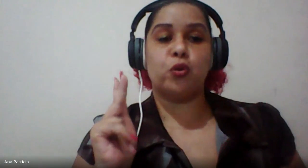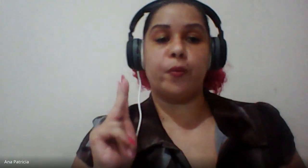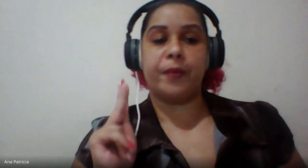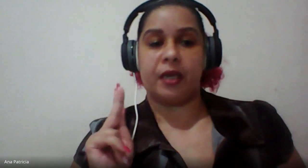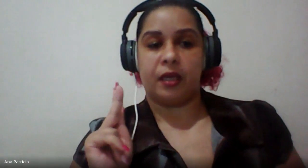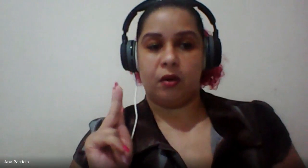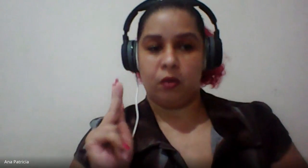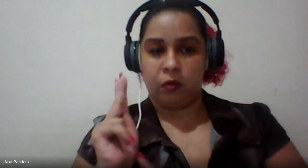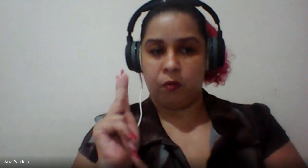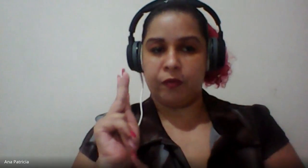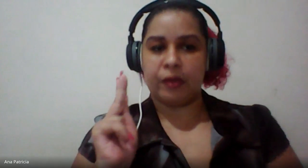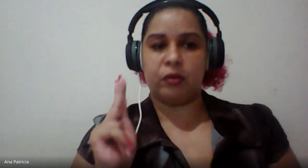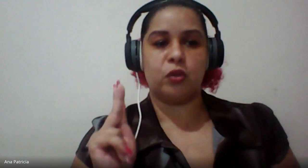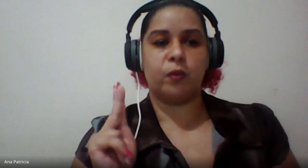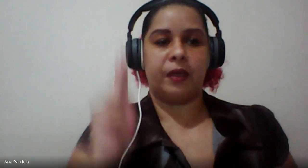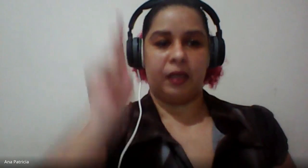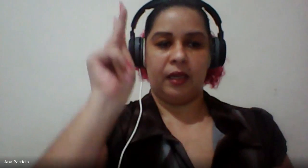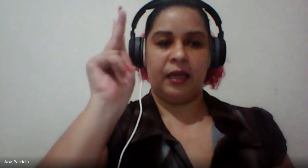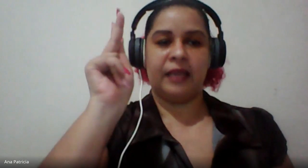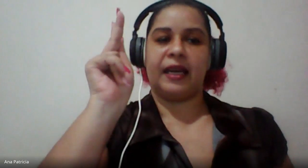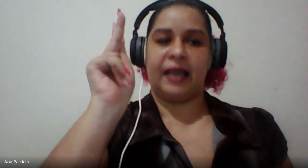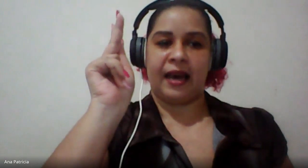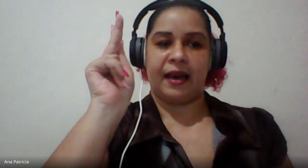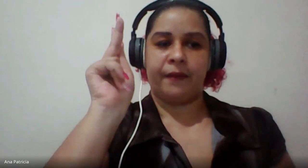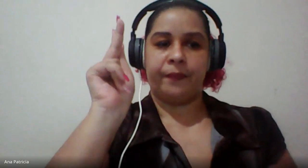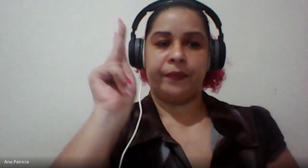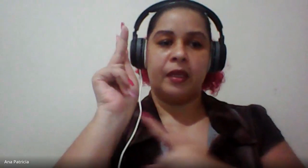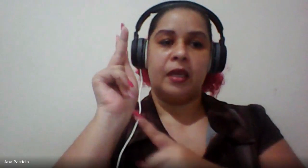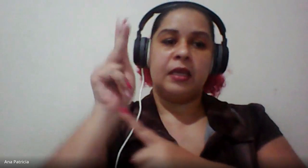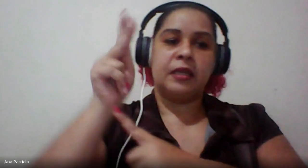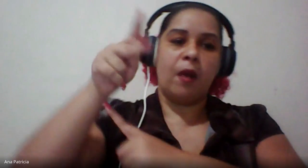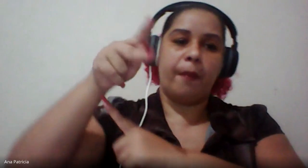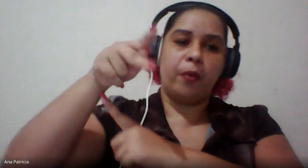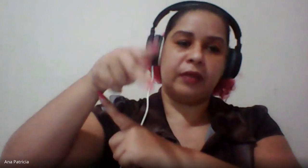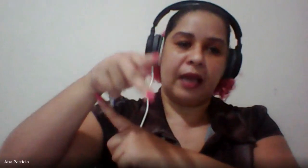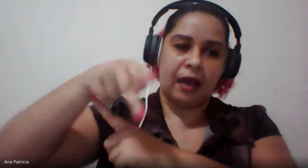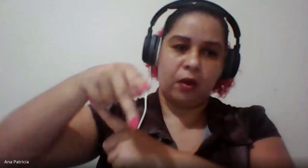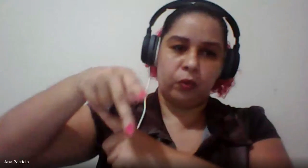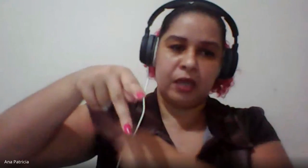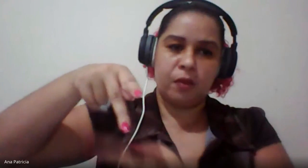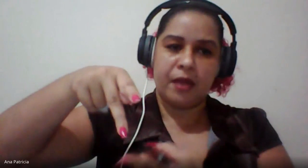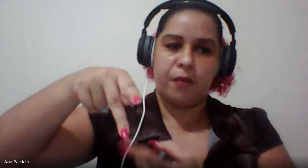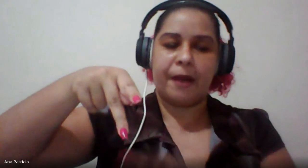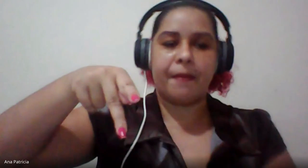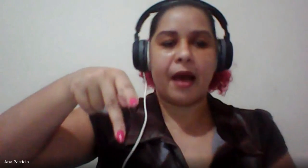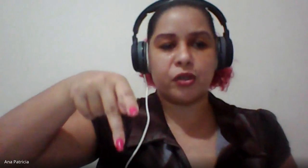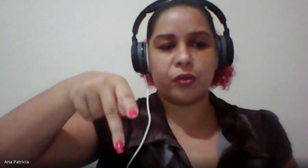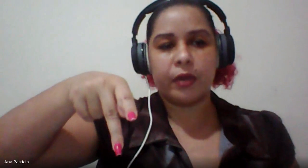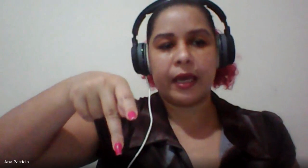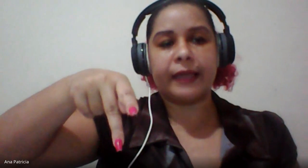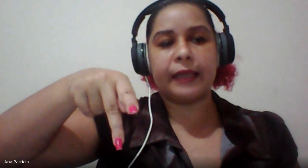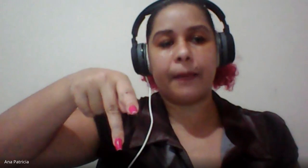eu subir, o movimento de subir, letra K. Se eu apontar o dedo médio para